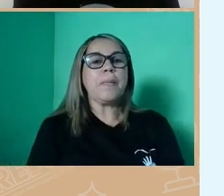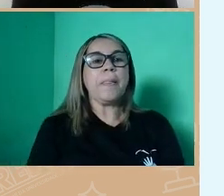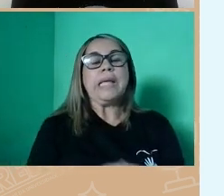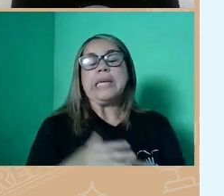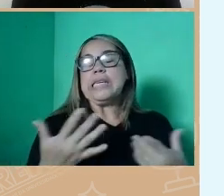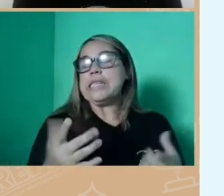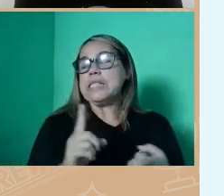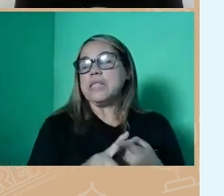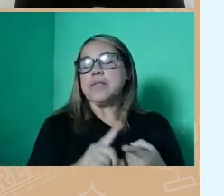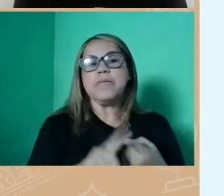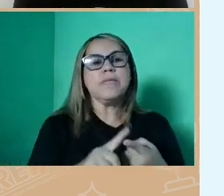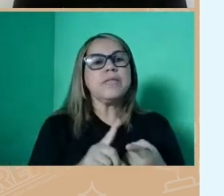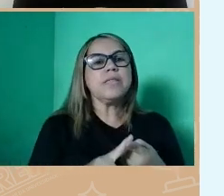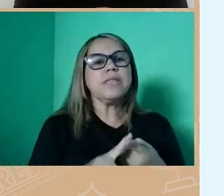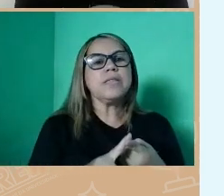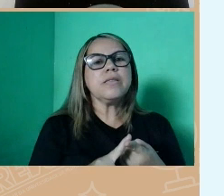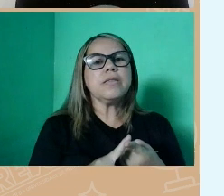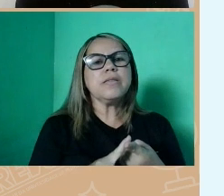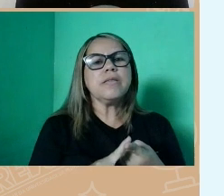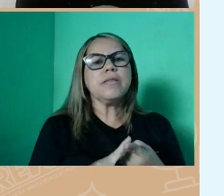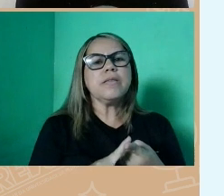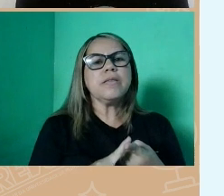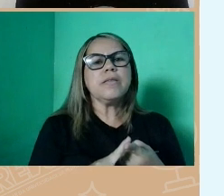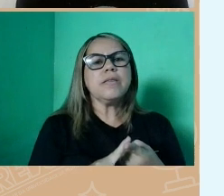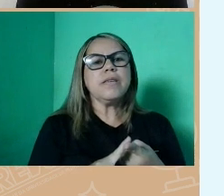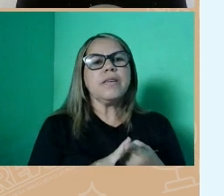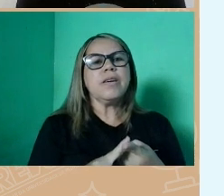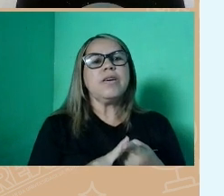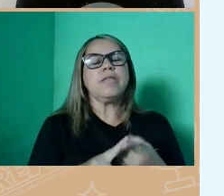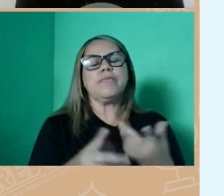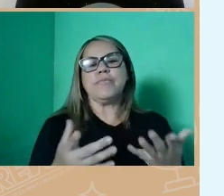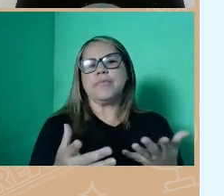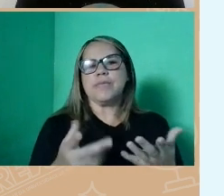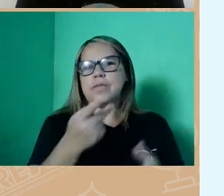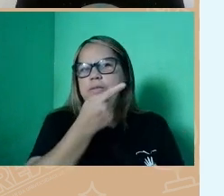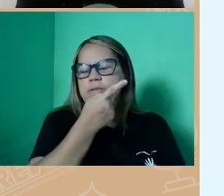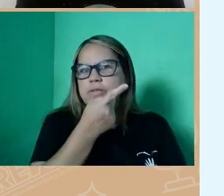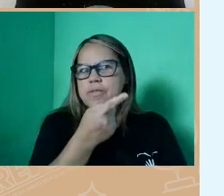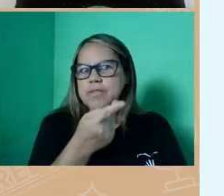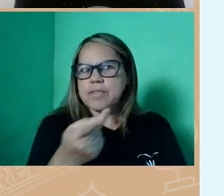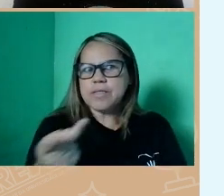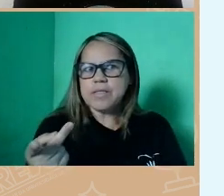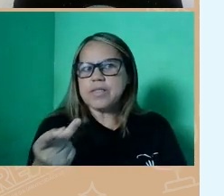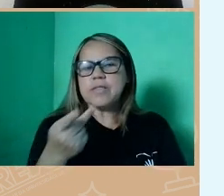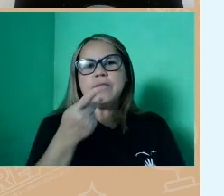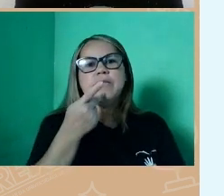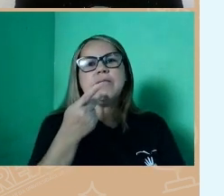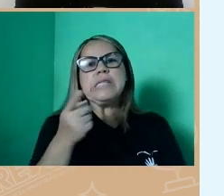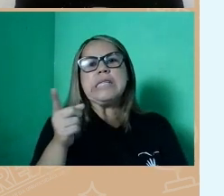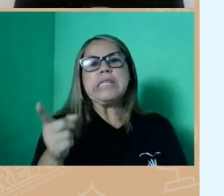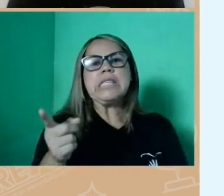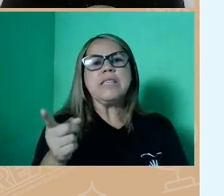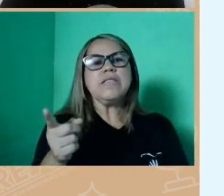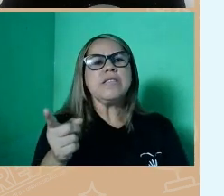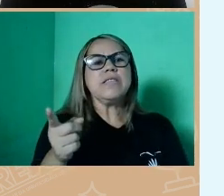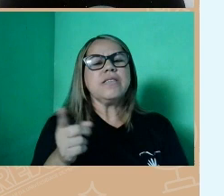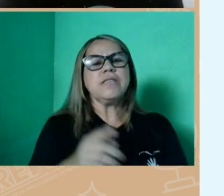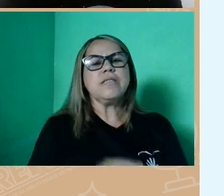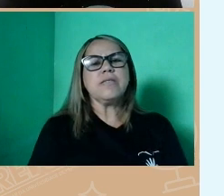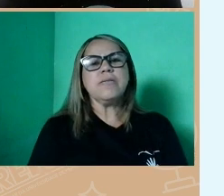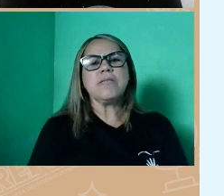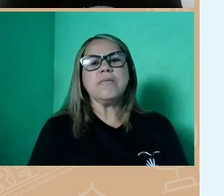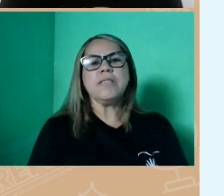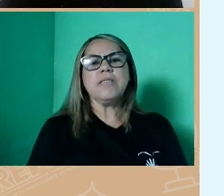além de Piquet e Serre Roberto. Os visitantes descontaram com Lobete e Oiazar Bal.